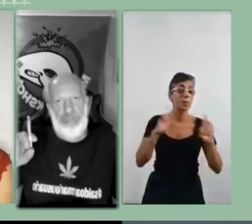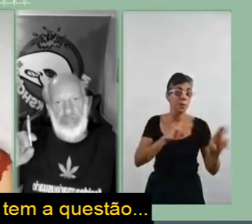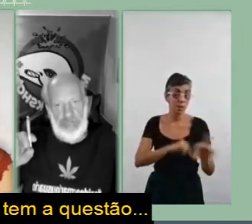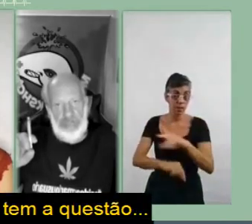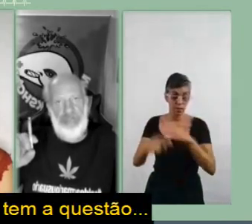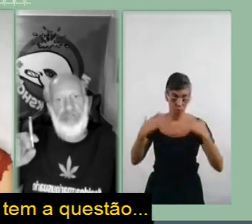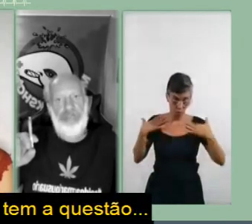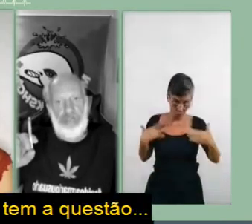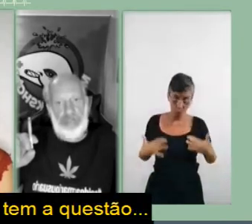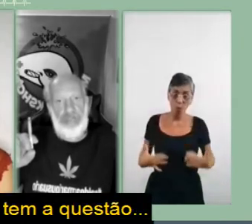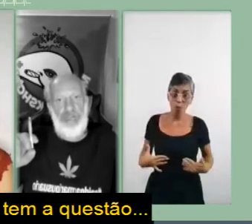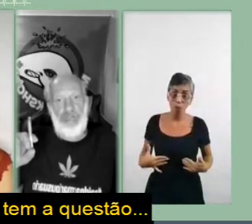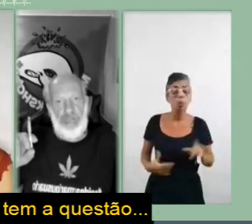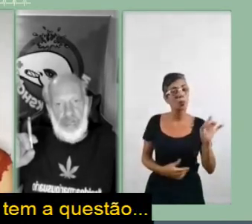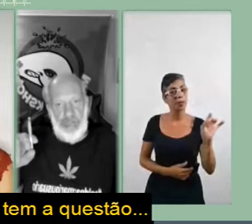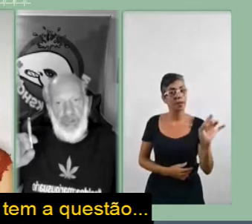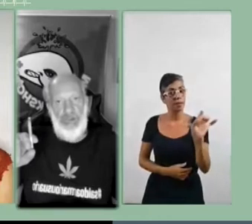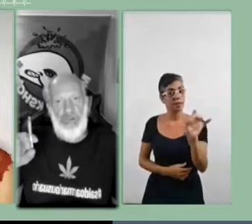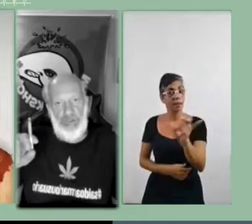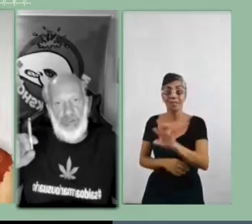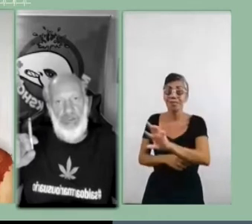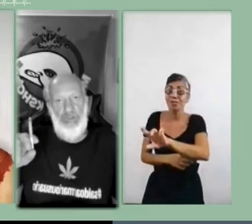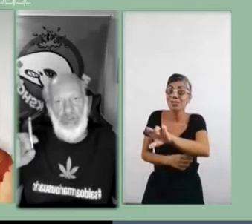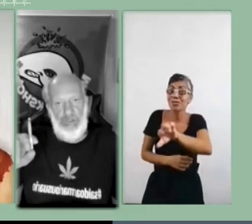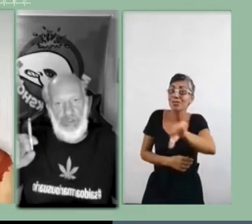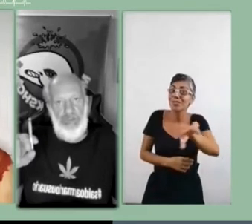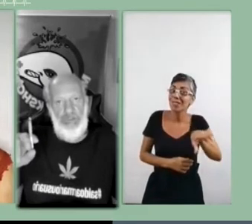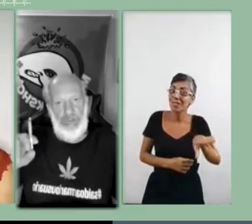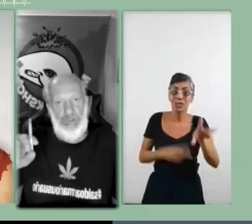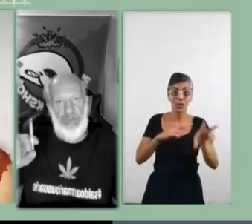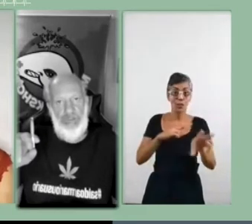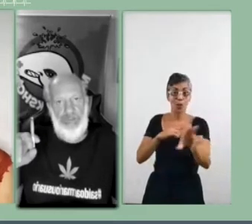corpo. Muito bom. E aí, às vezes, tem a questão